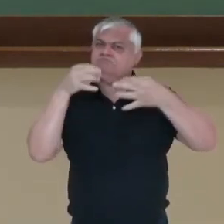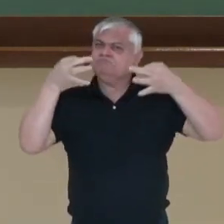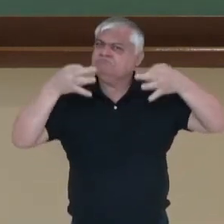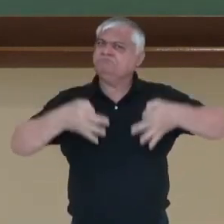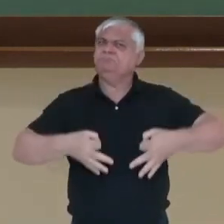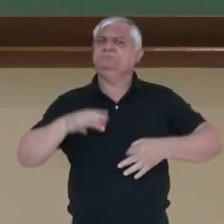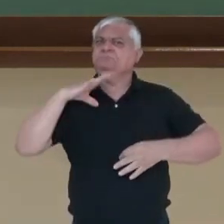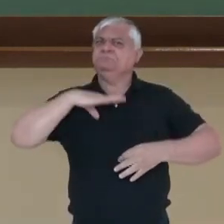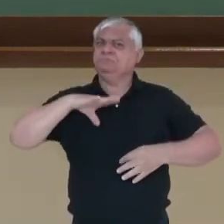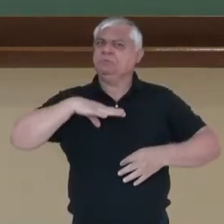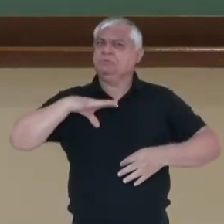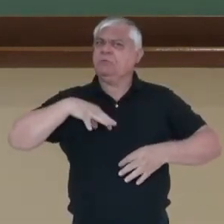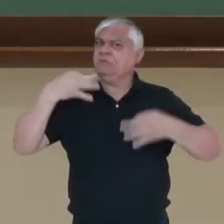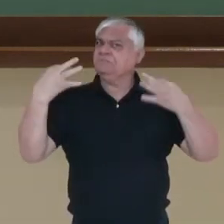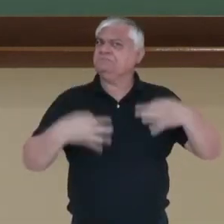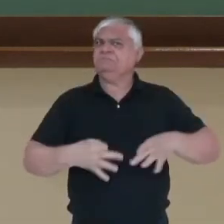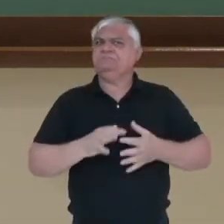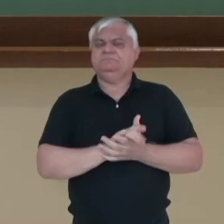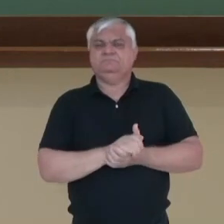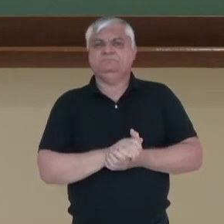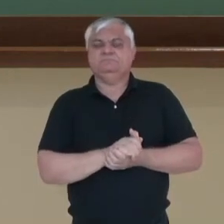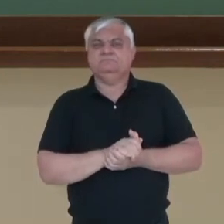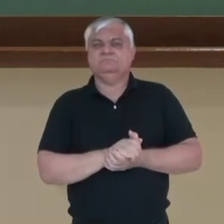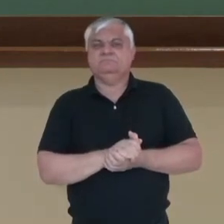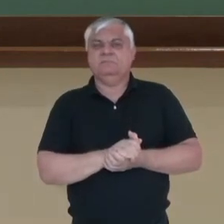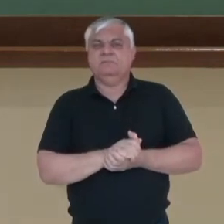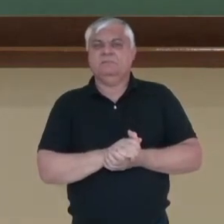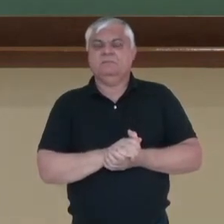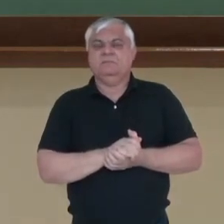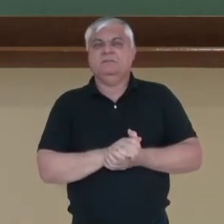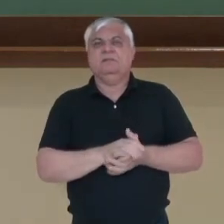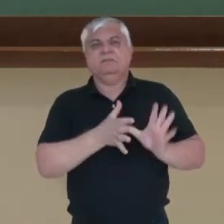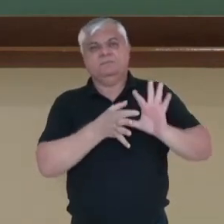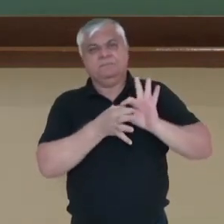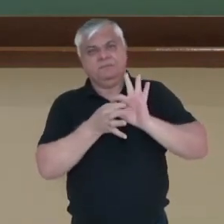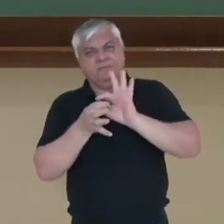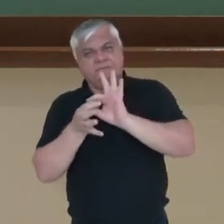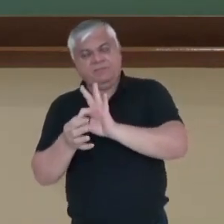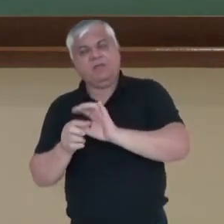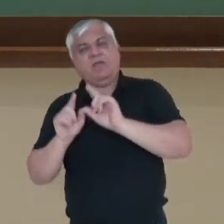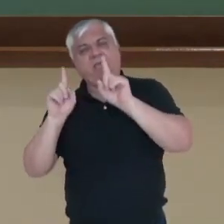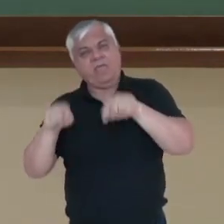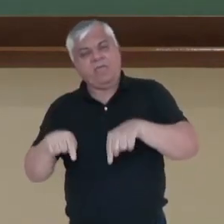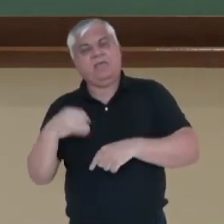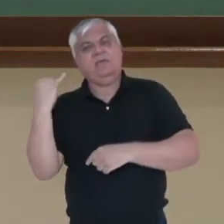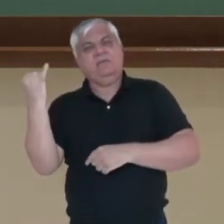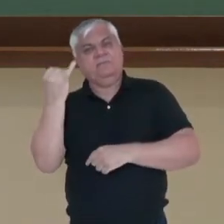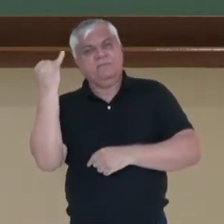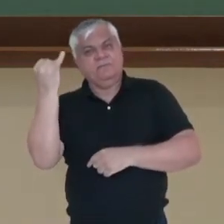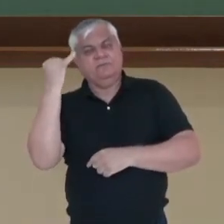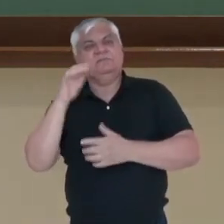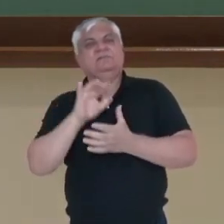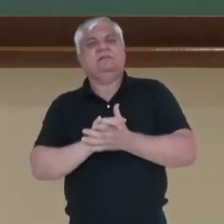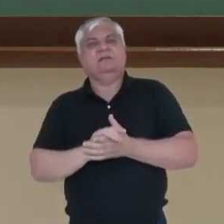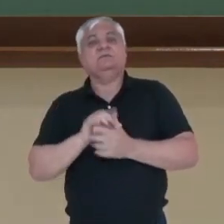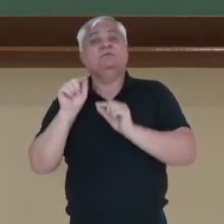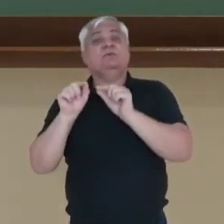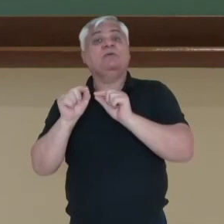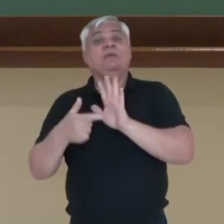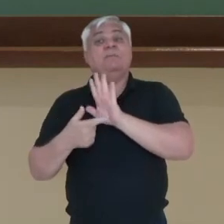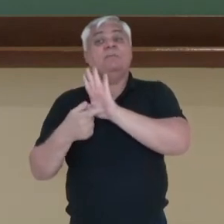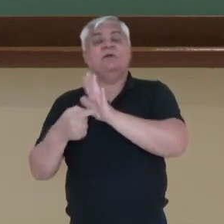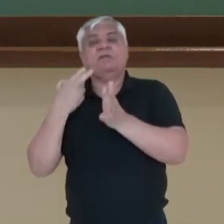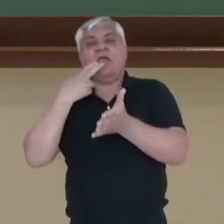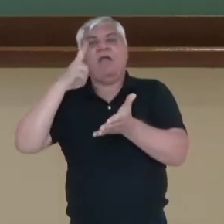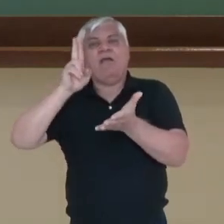a consistência nos argumentos, os quais são o quê? Fatores imprescindíveis para que a